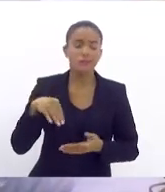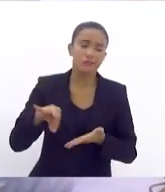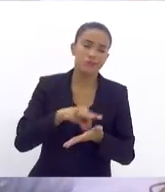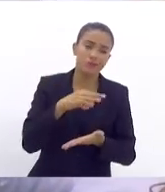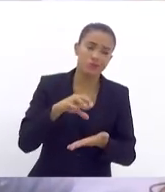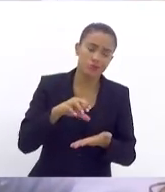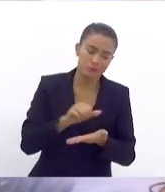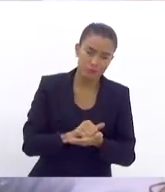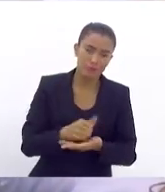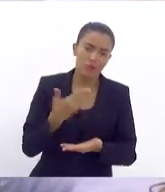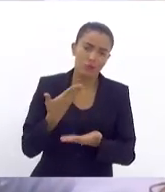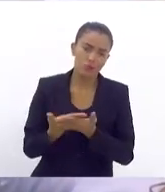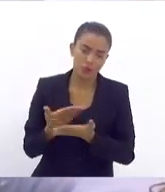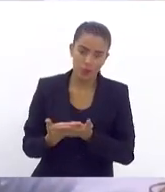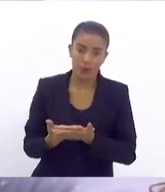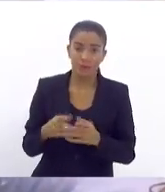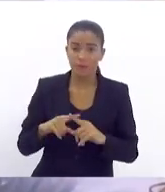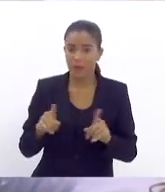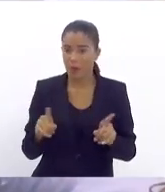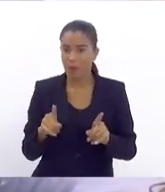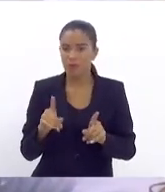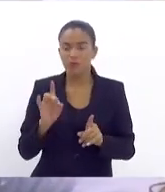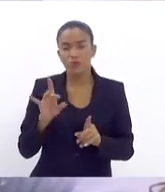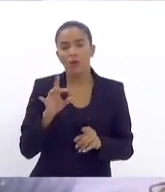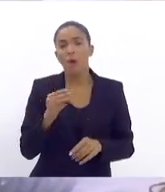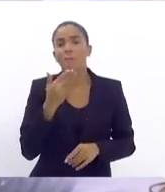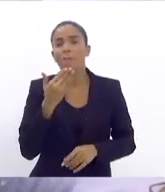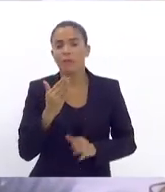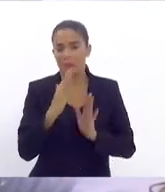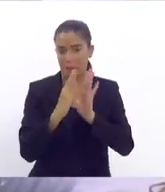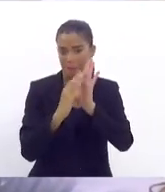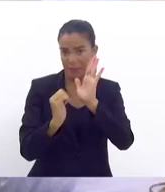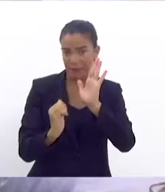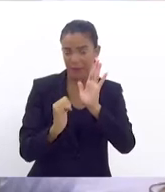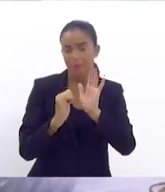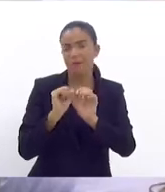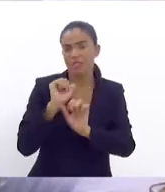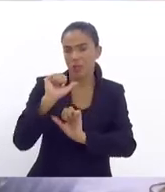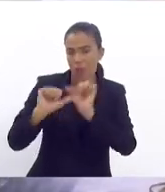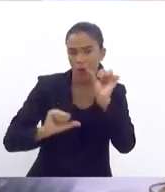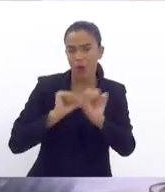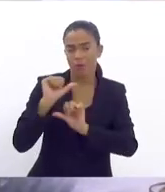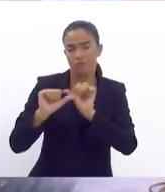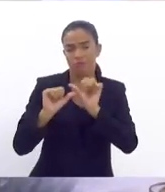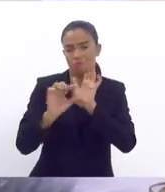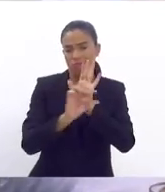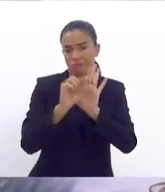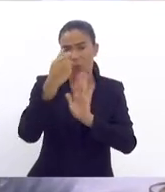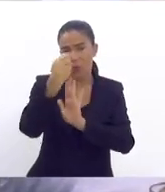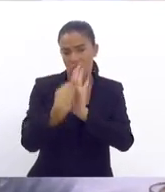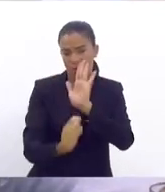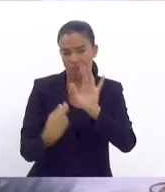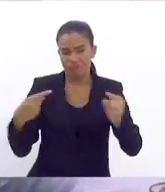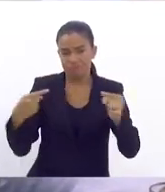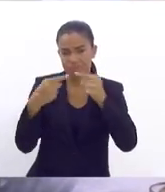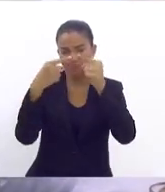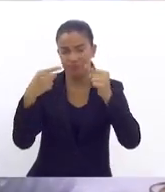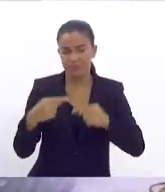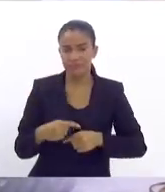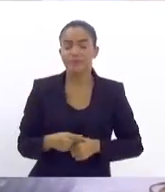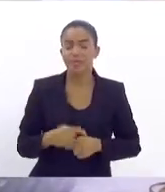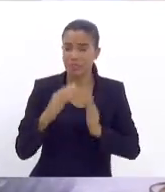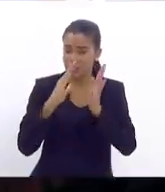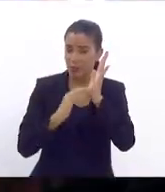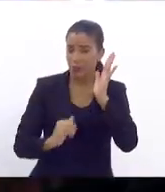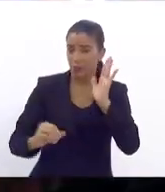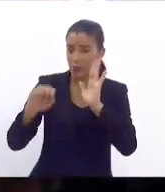matricular. Então, depois eu gostaria de pedir a retirada de pauta para depois tentar fazer uma redação de acordo com o relator. Está retirada